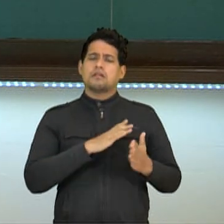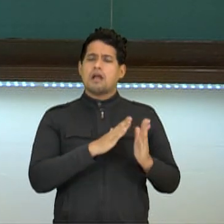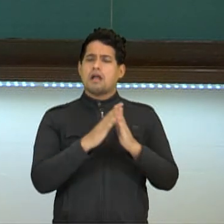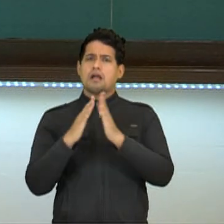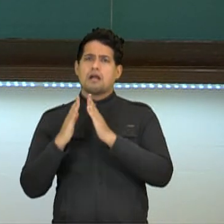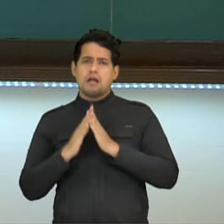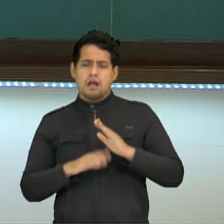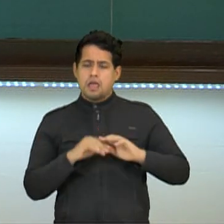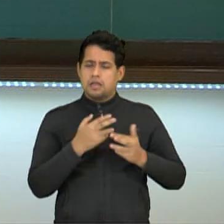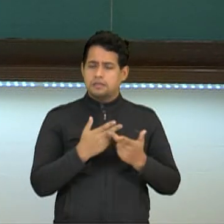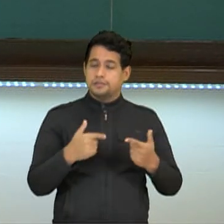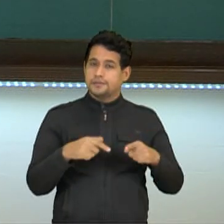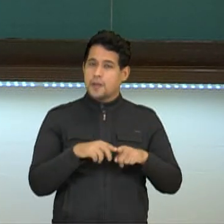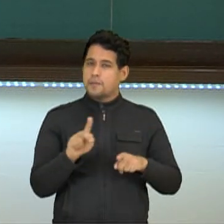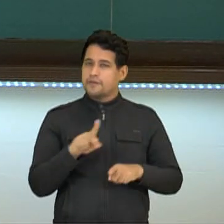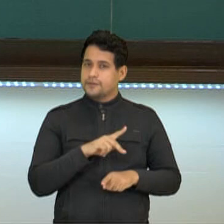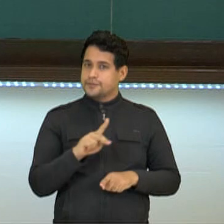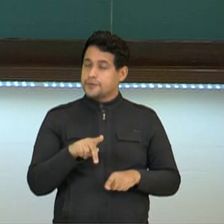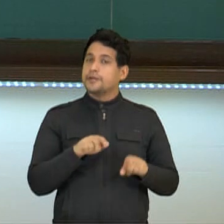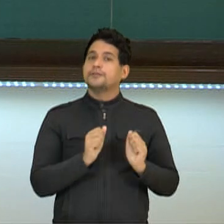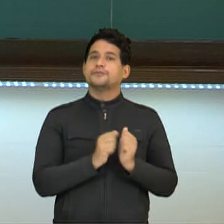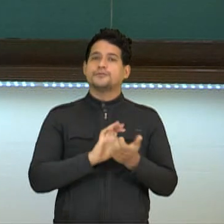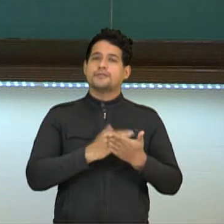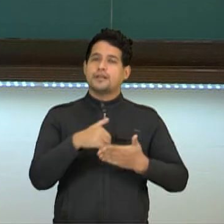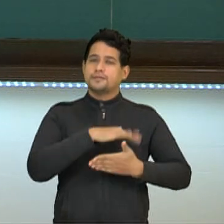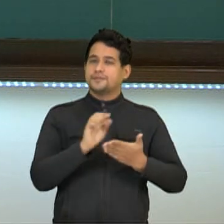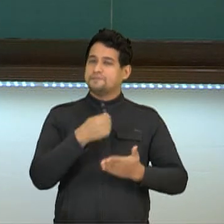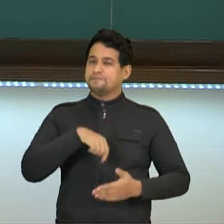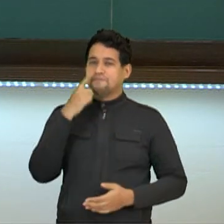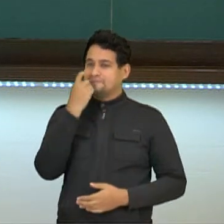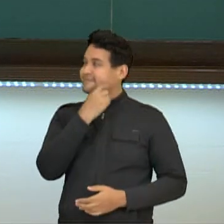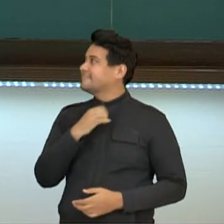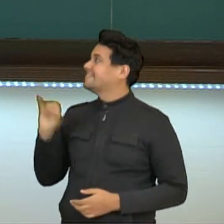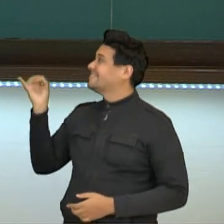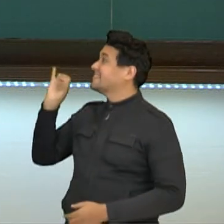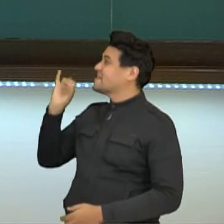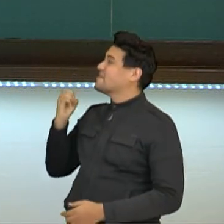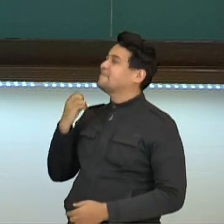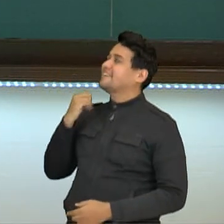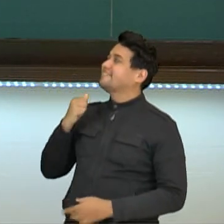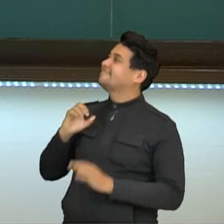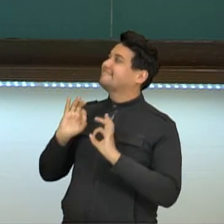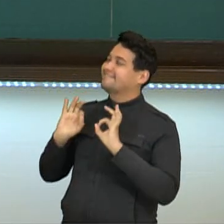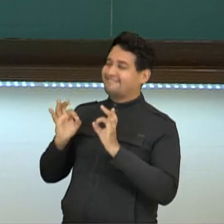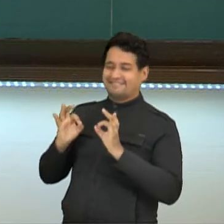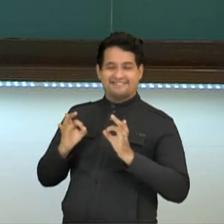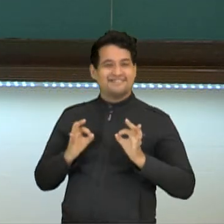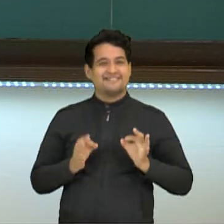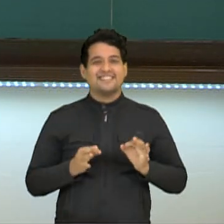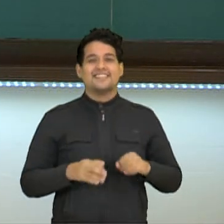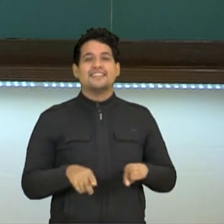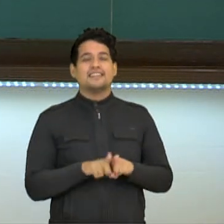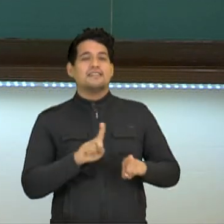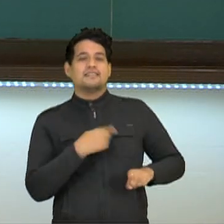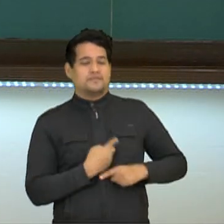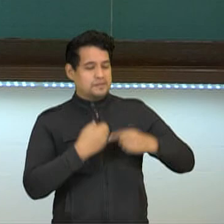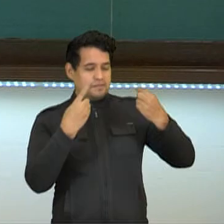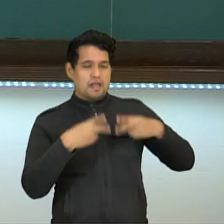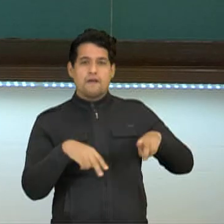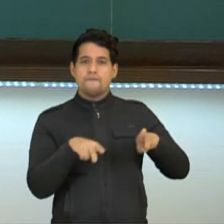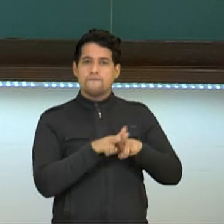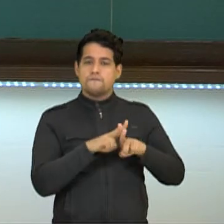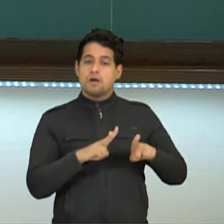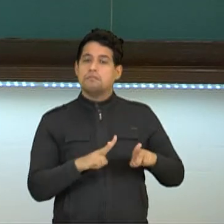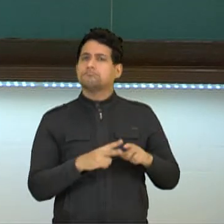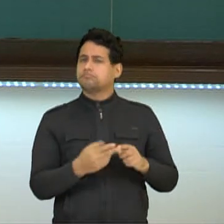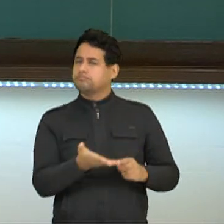lá? Então eu, a teacher Patrícia e o nosso intérprete Kelvin. Hi Kelvin, how are you? Vamos falar desses